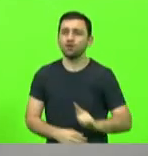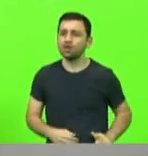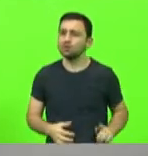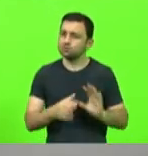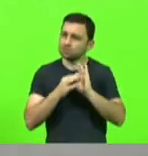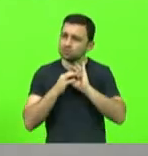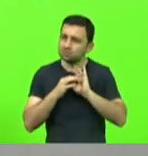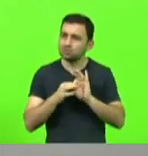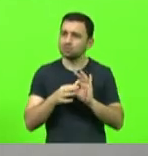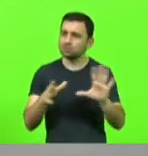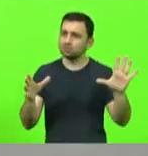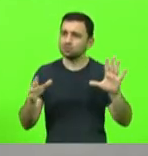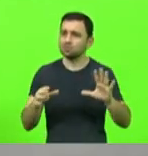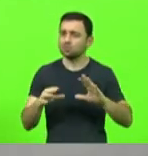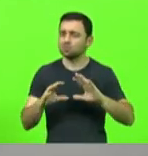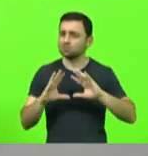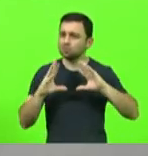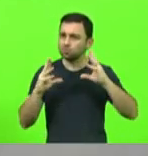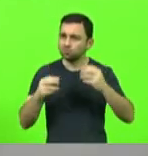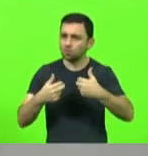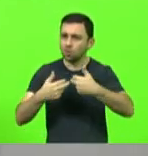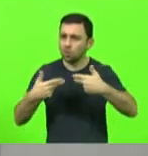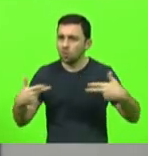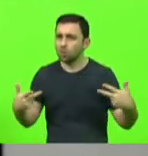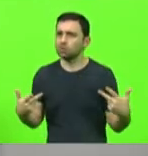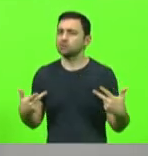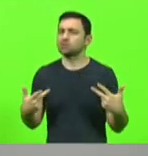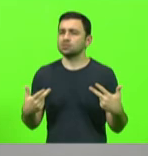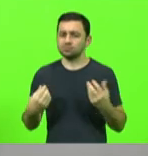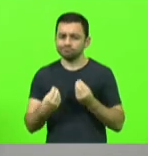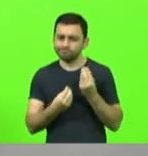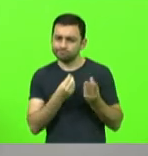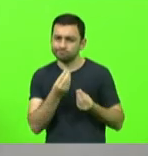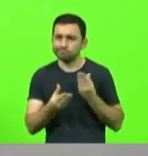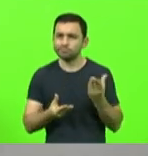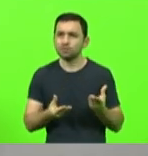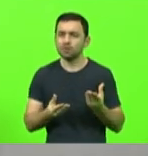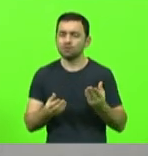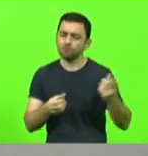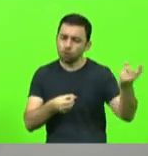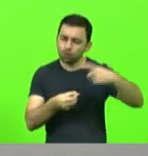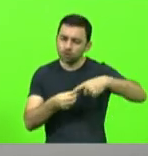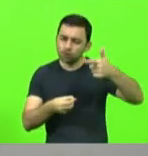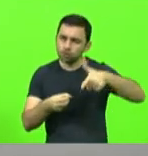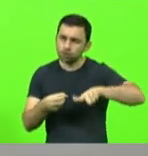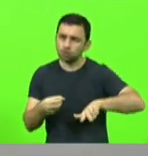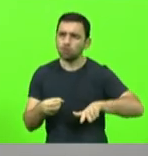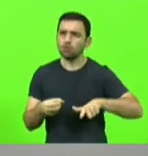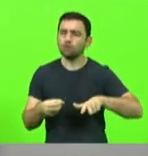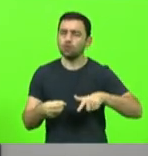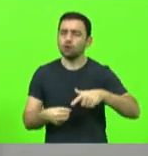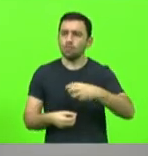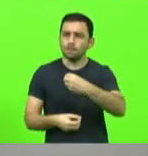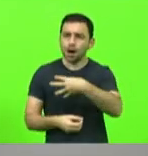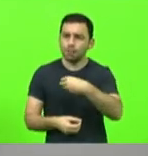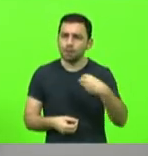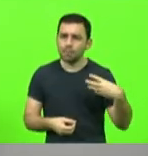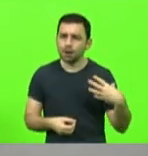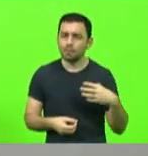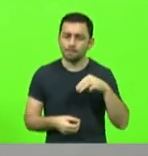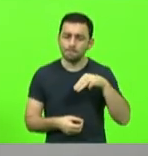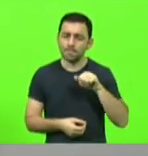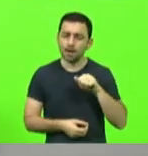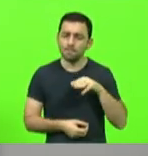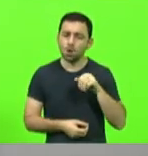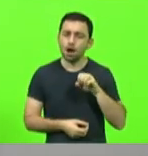disponibilize todos os mecanismos necessários para restabelecer esse número de mamografias, para zerar